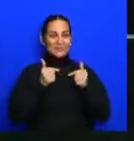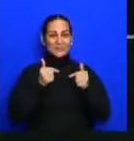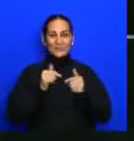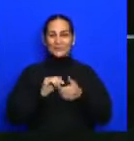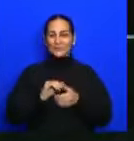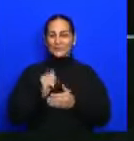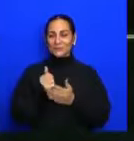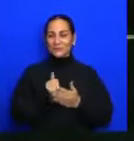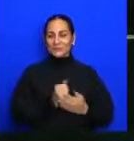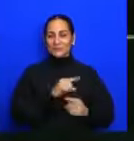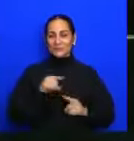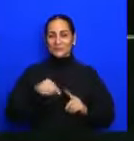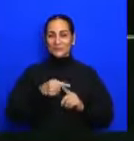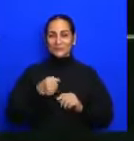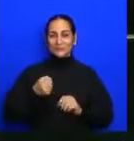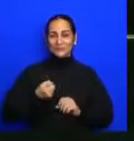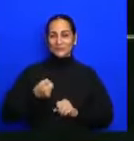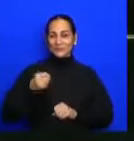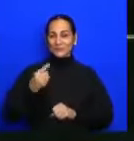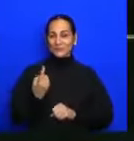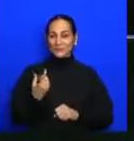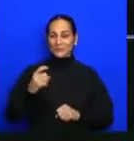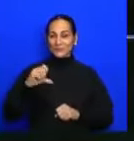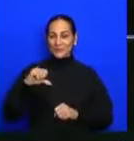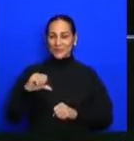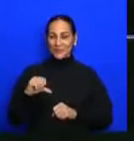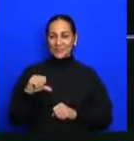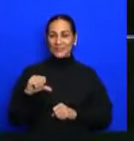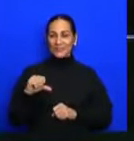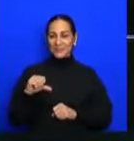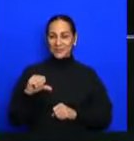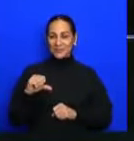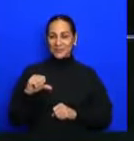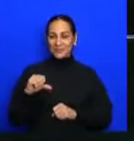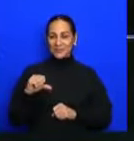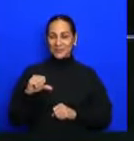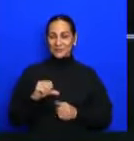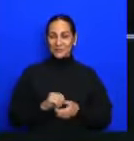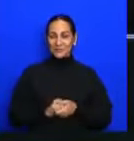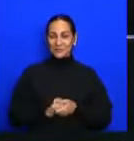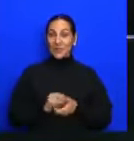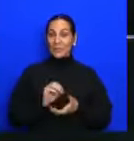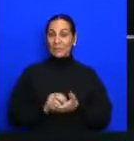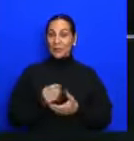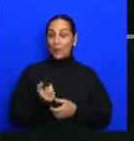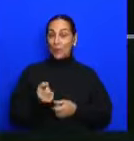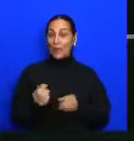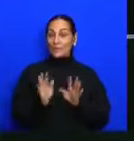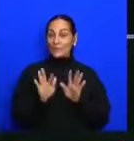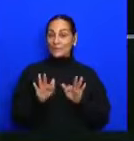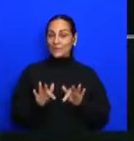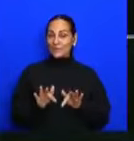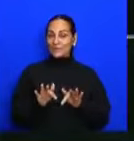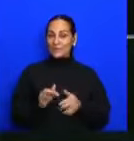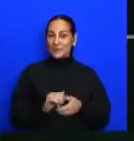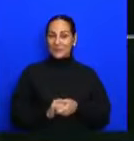sorte. Vem chegando mais um número. 19. Bola 19. Falta muito pouco.